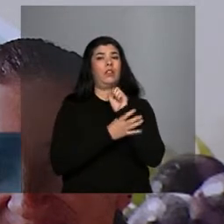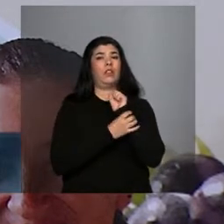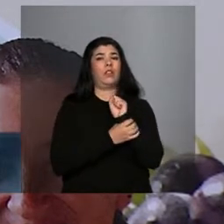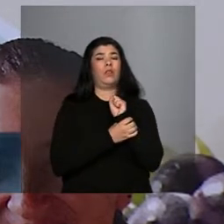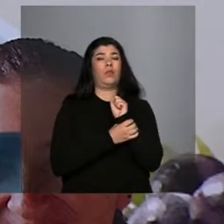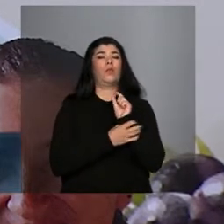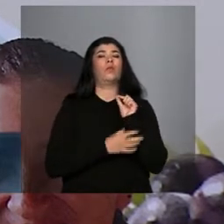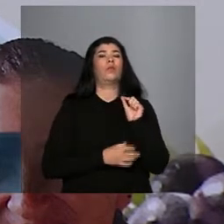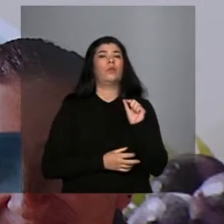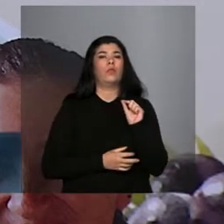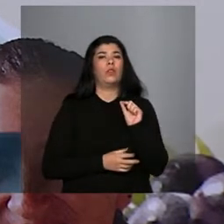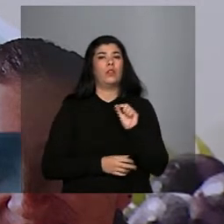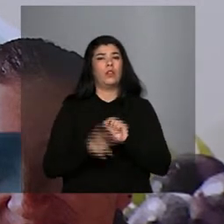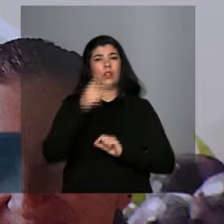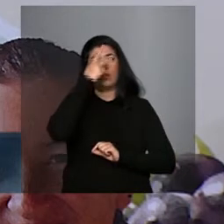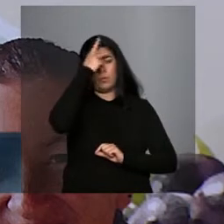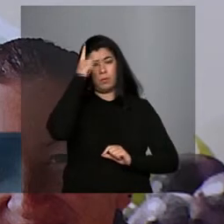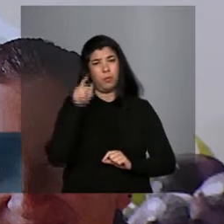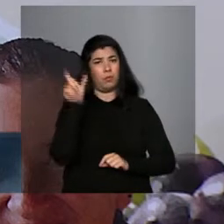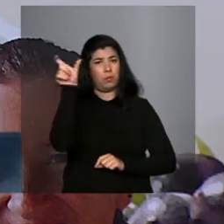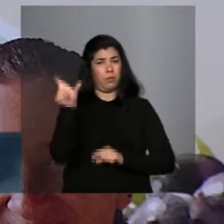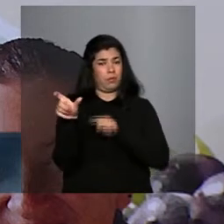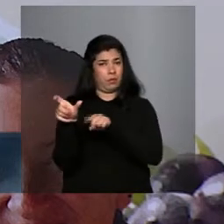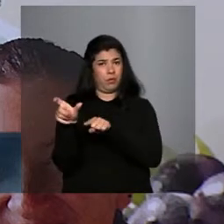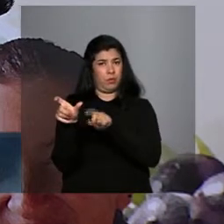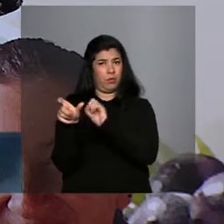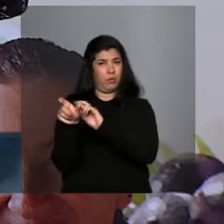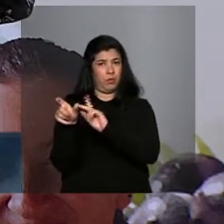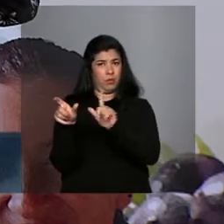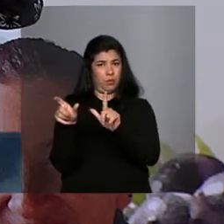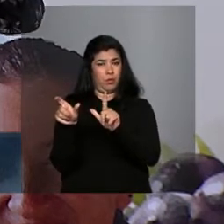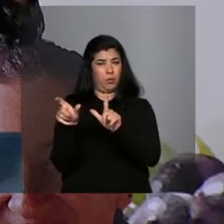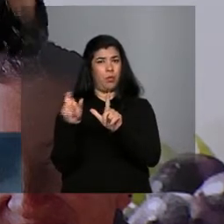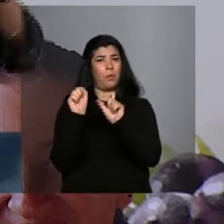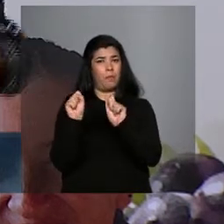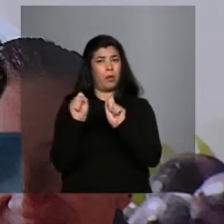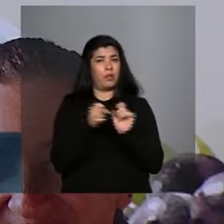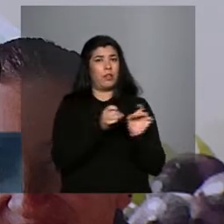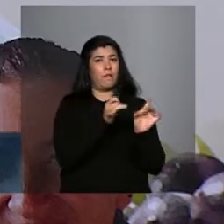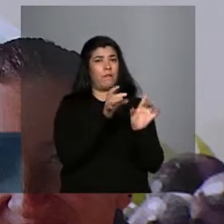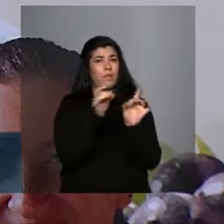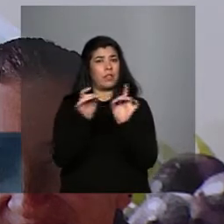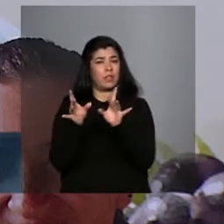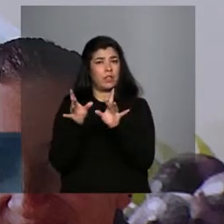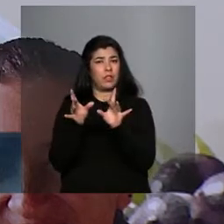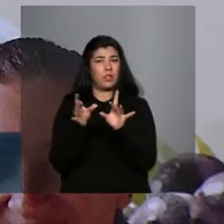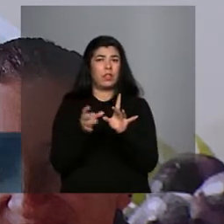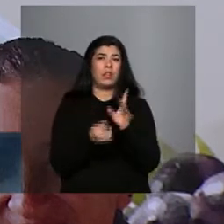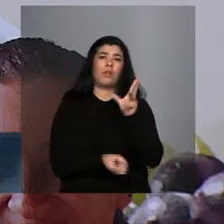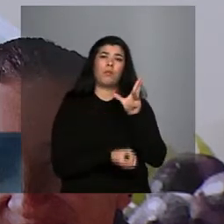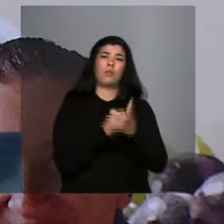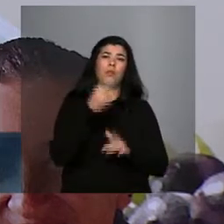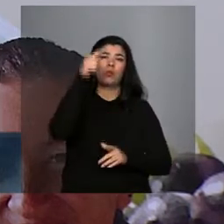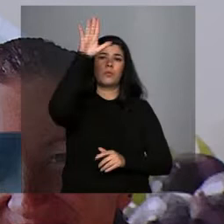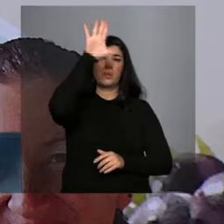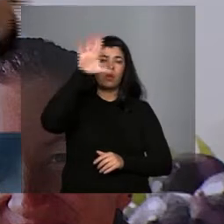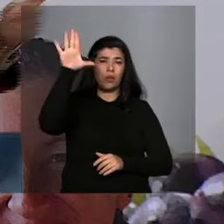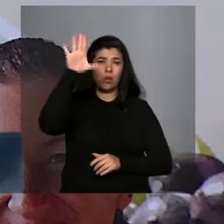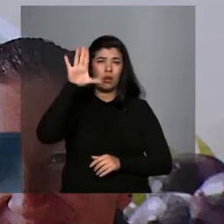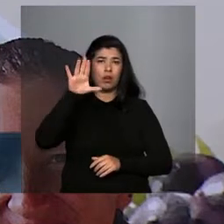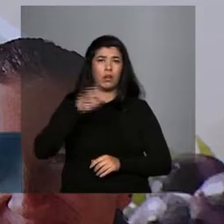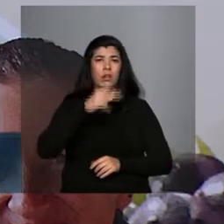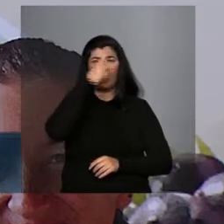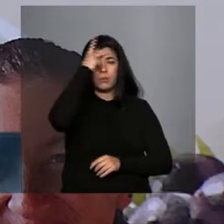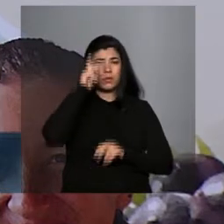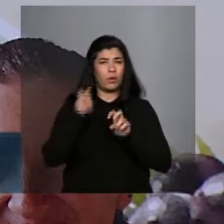um agricultor do Sul exporte para o Norte, do Centro-Oeste para o